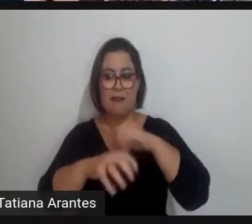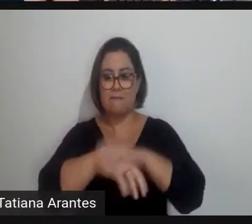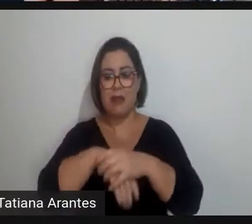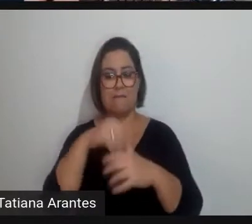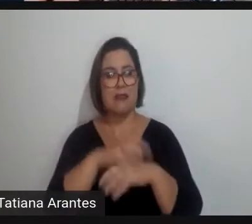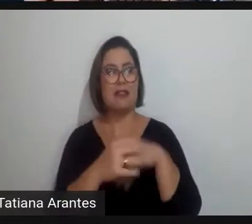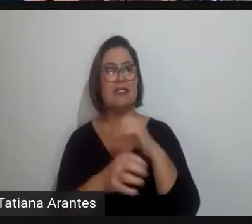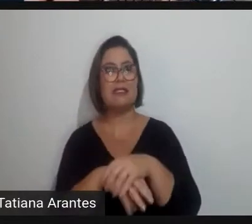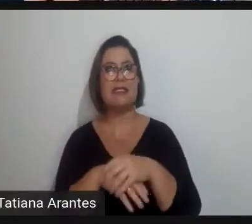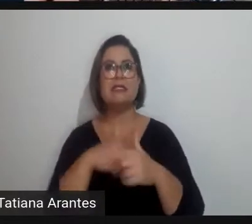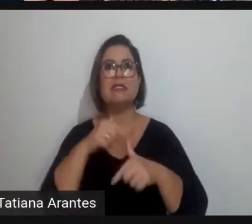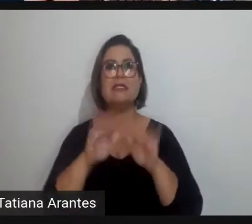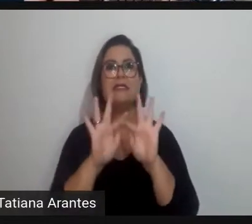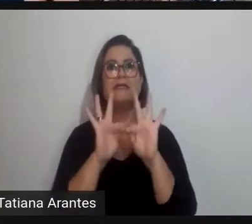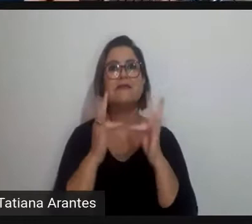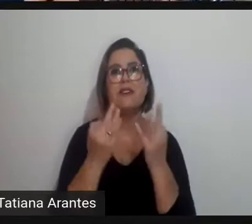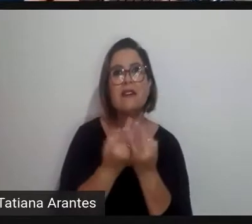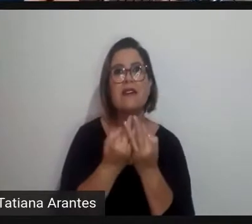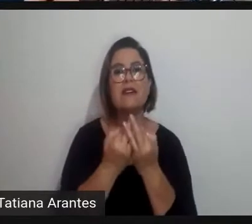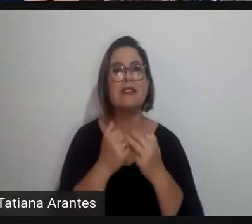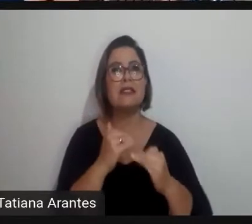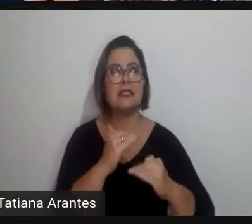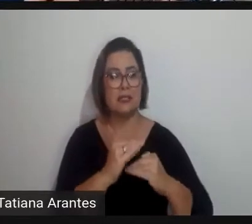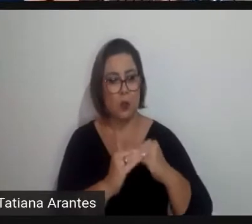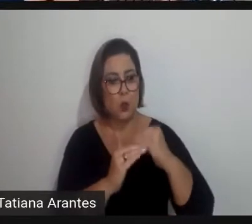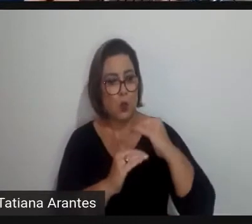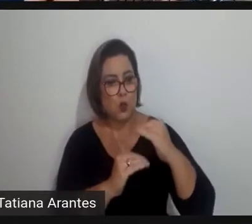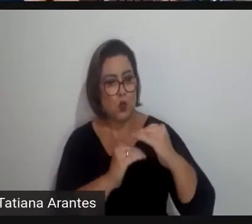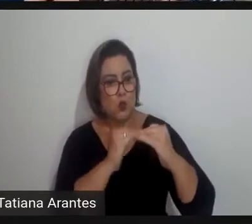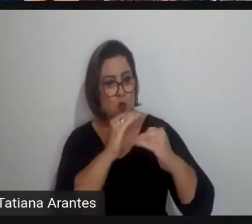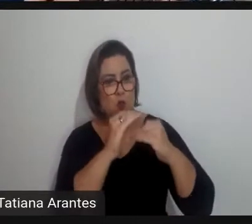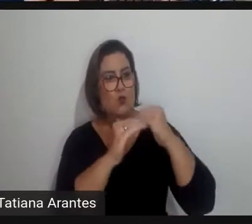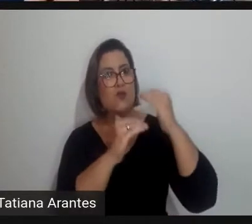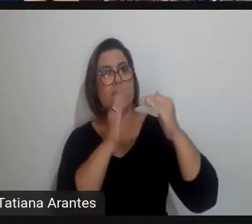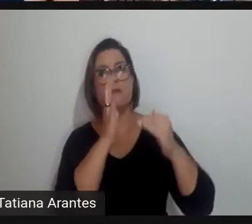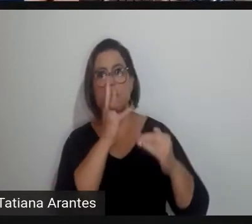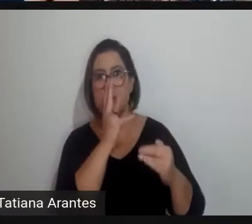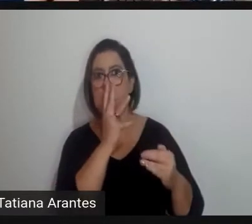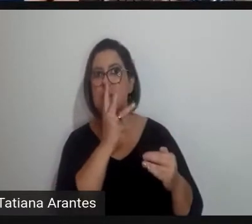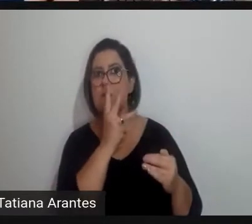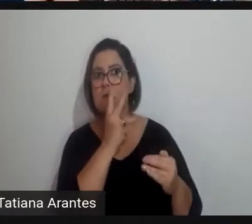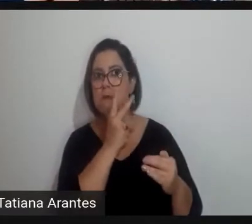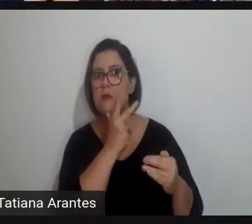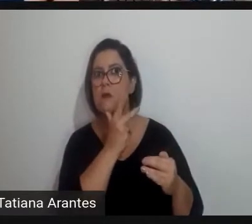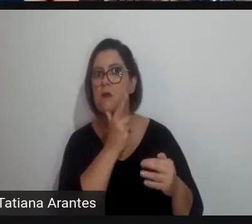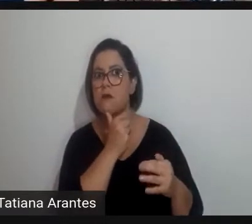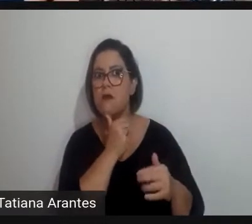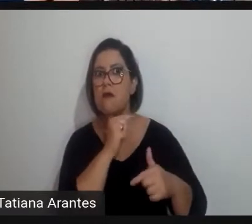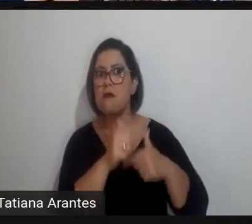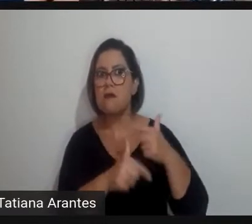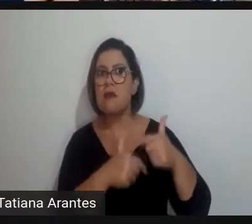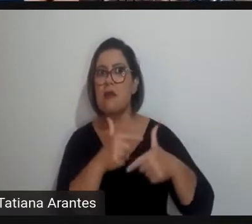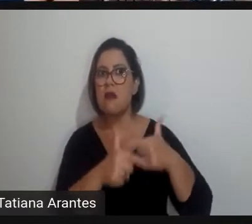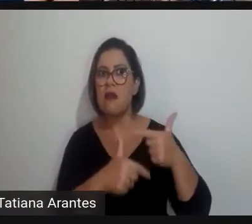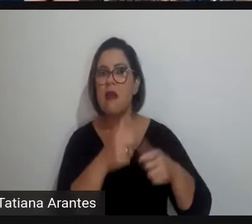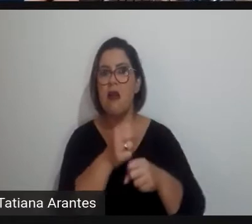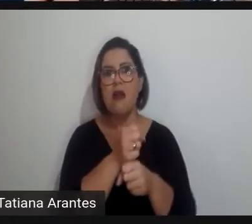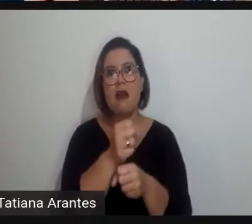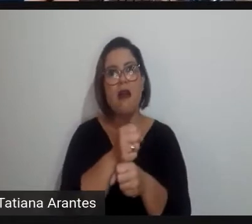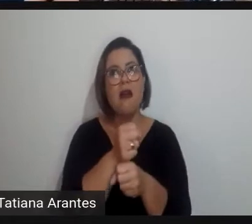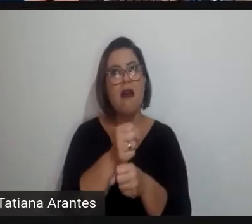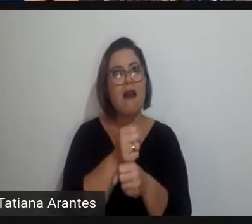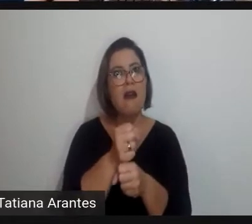fábrica. Isso foi, é lógico que isso aí não foi do dia para a noite, foi durante meados do século XVIII em